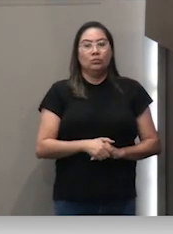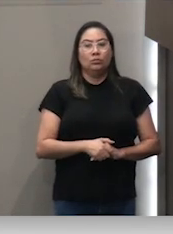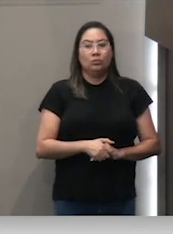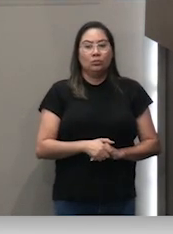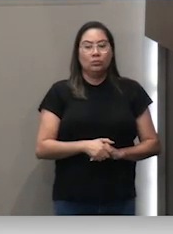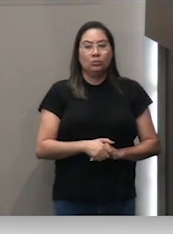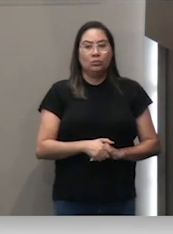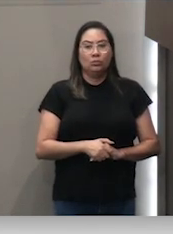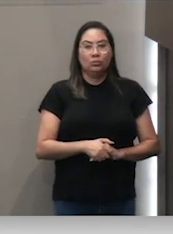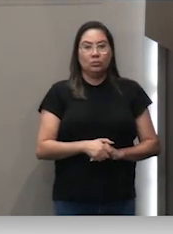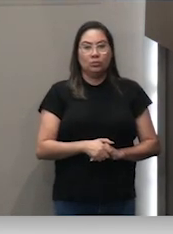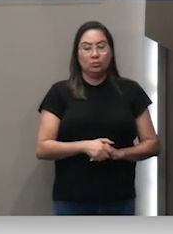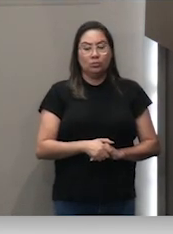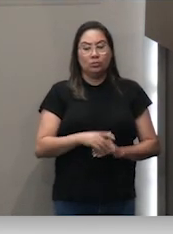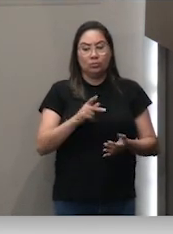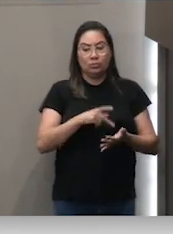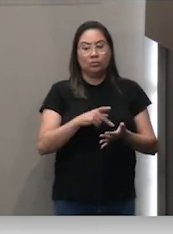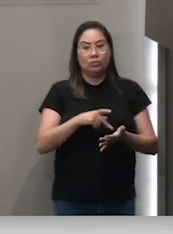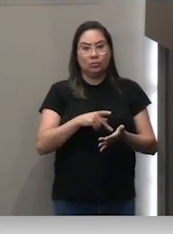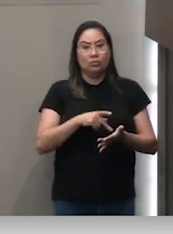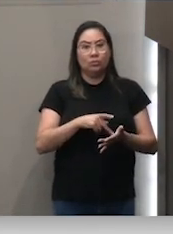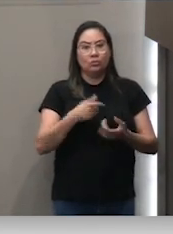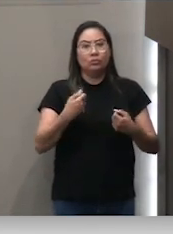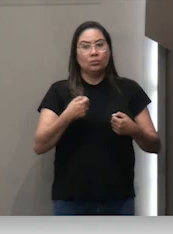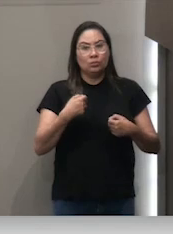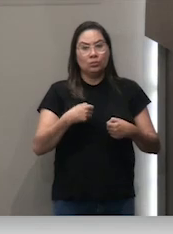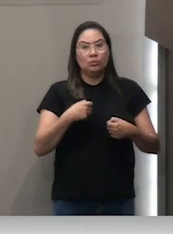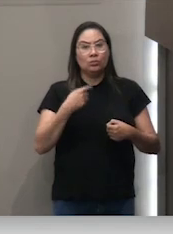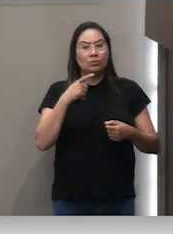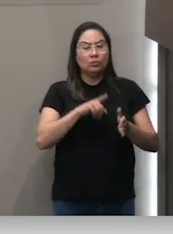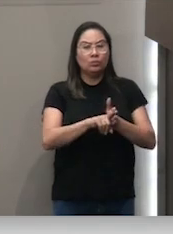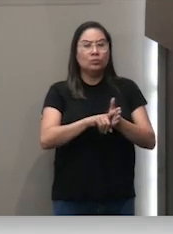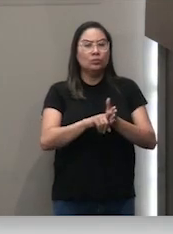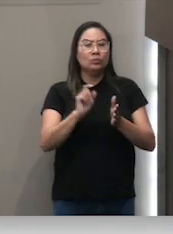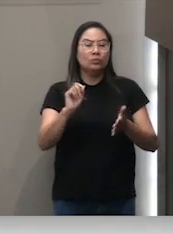que é que de fato se investigue o que ocorreu